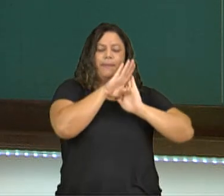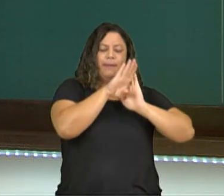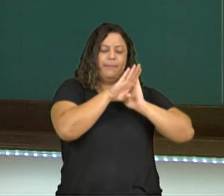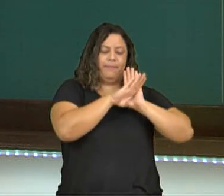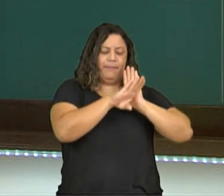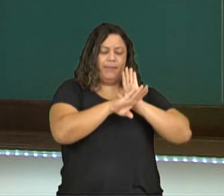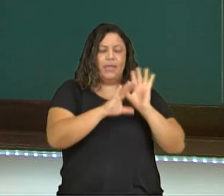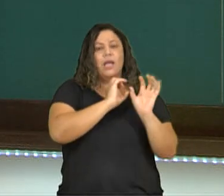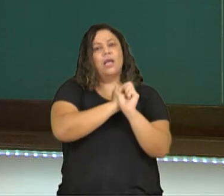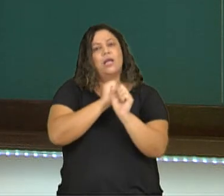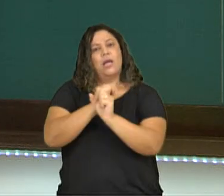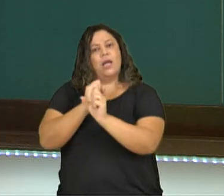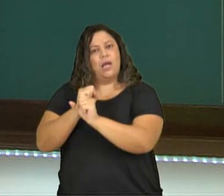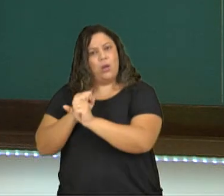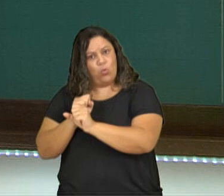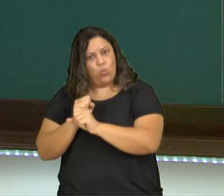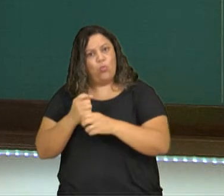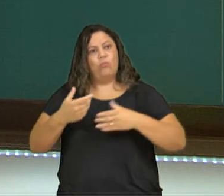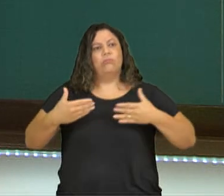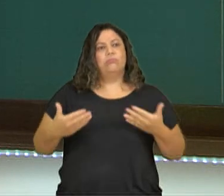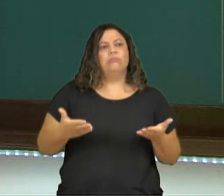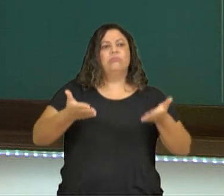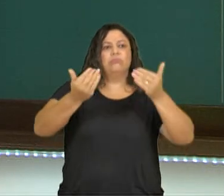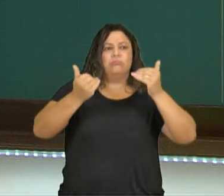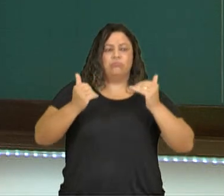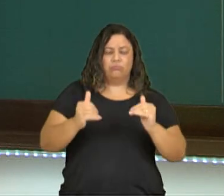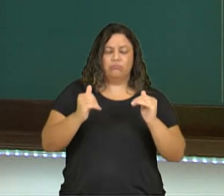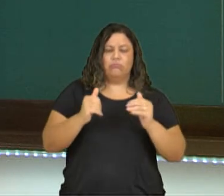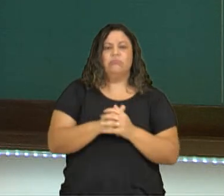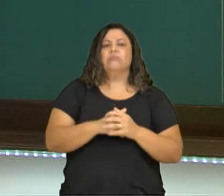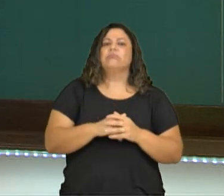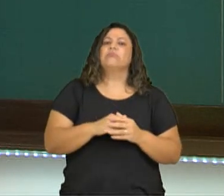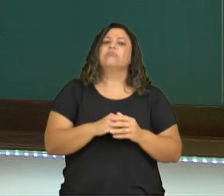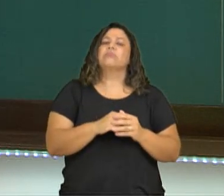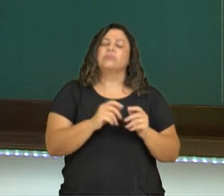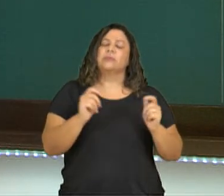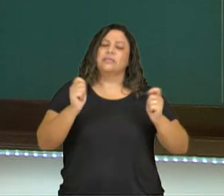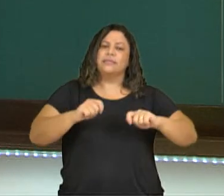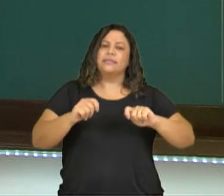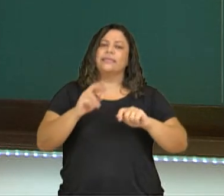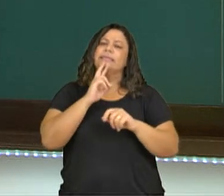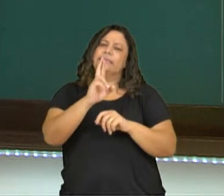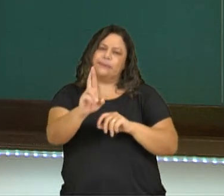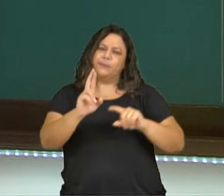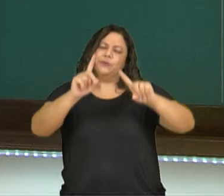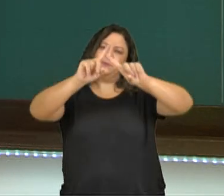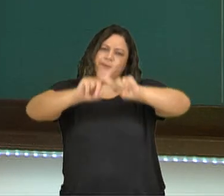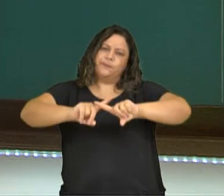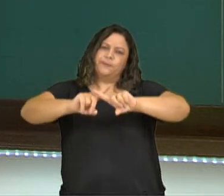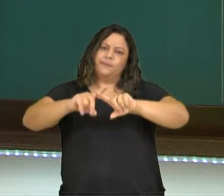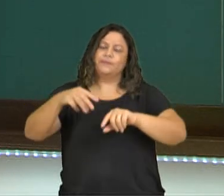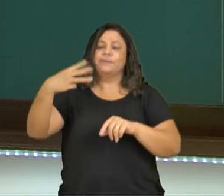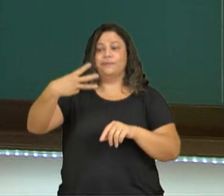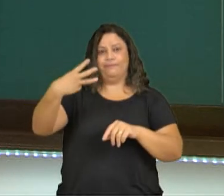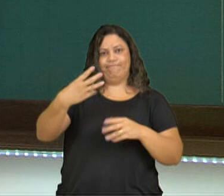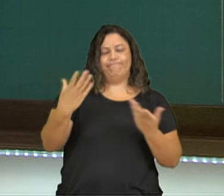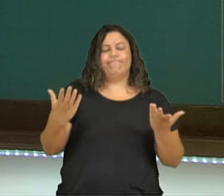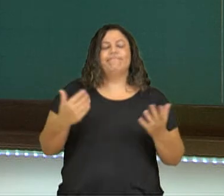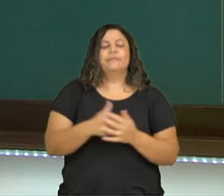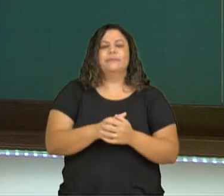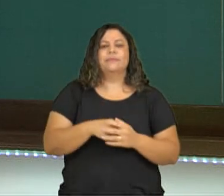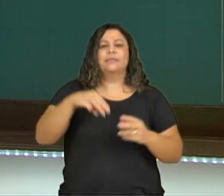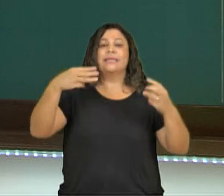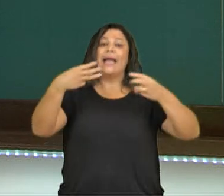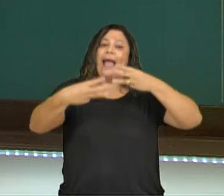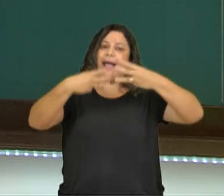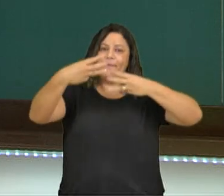para cálculo de rendimento, tá certo? E efetuando uma regra de 3. Lembrando sempre, a massa utilizada do